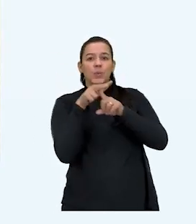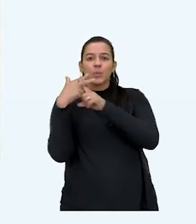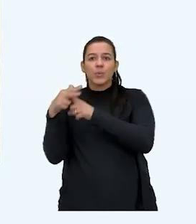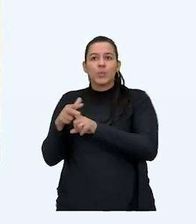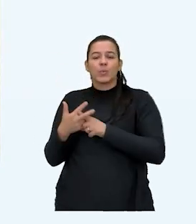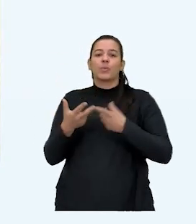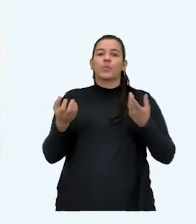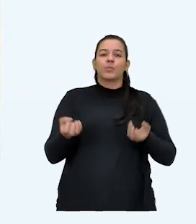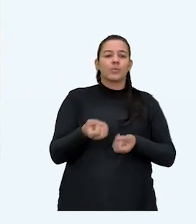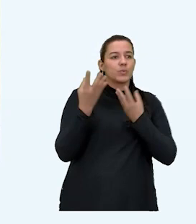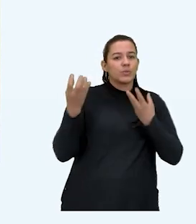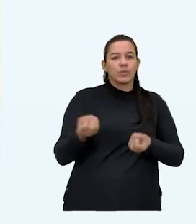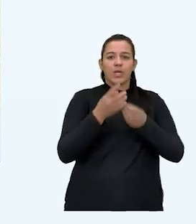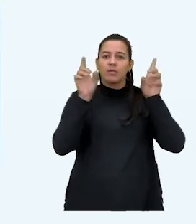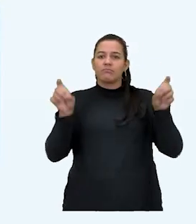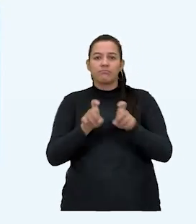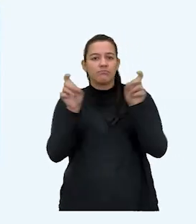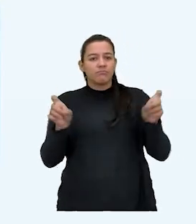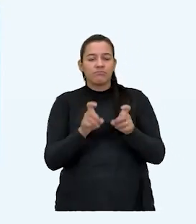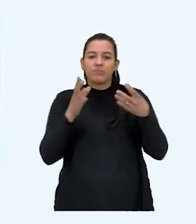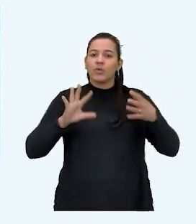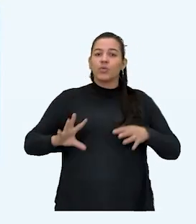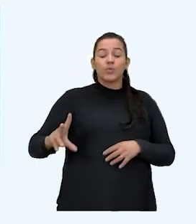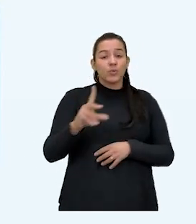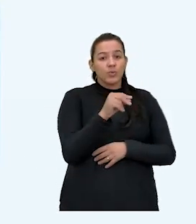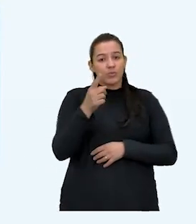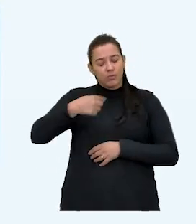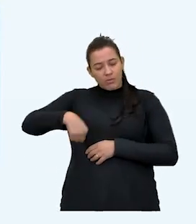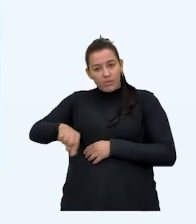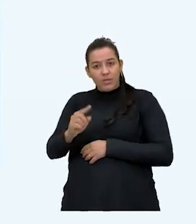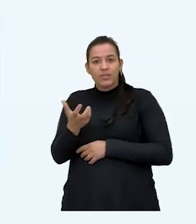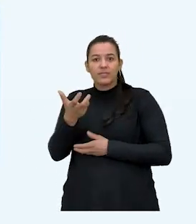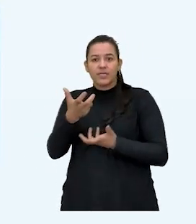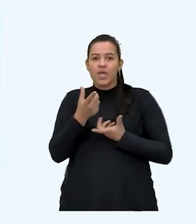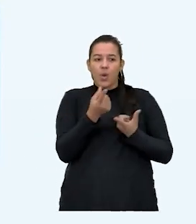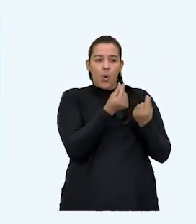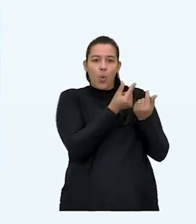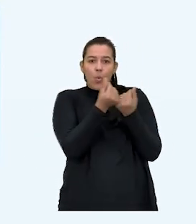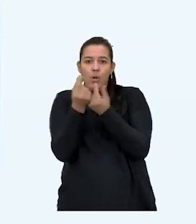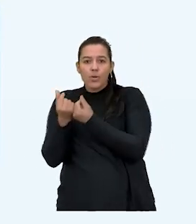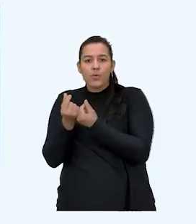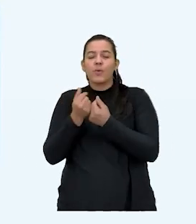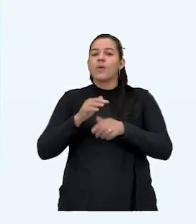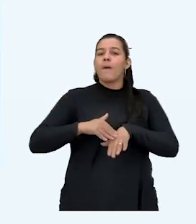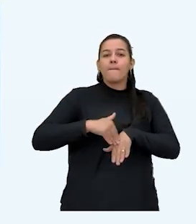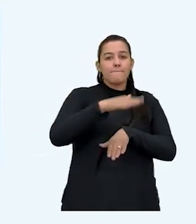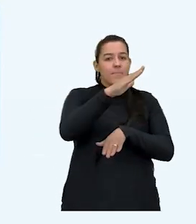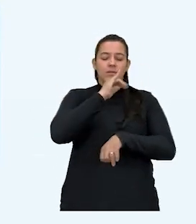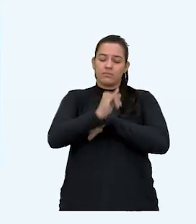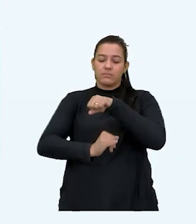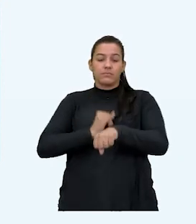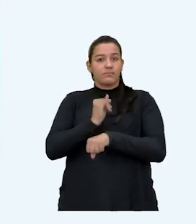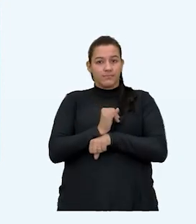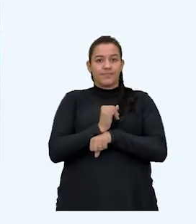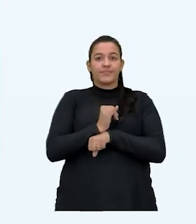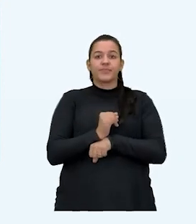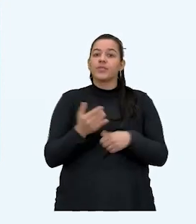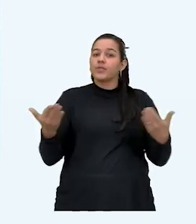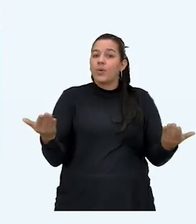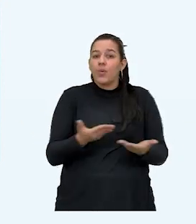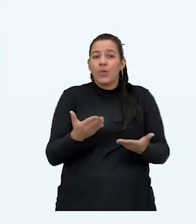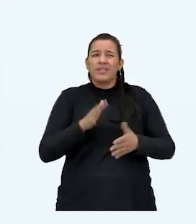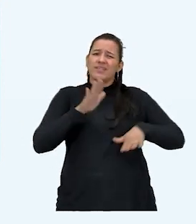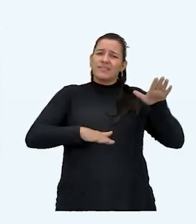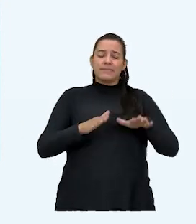digamos, digitais virtuais. Nós estamos caminhando para uma economia mais virtual. E isso cria um pouco